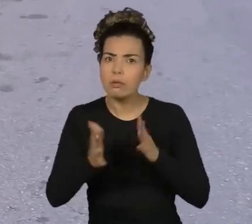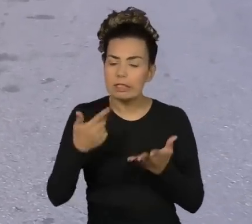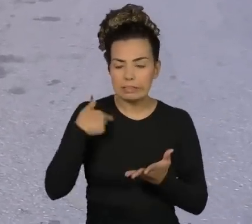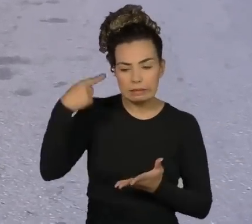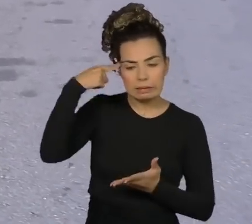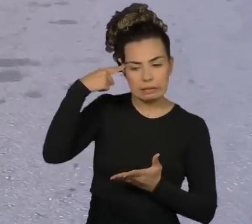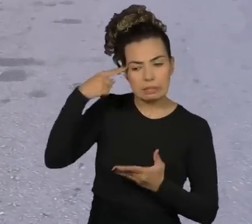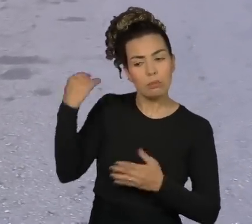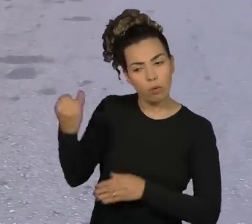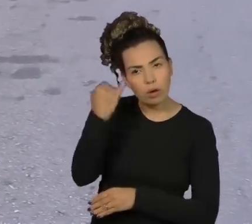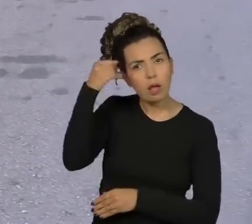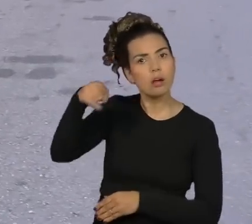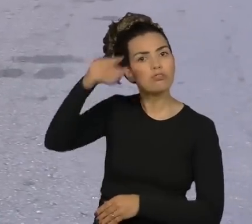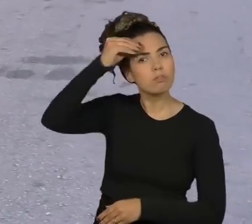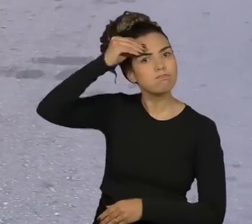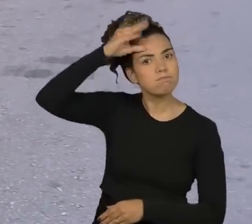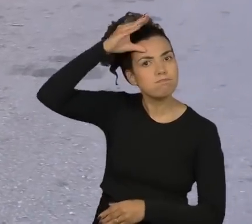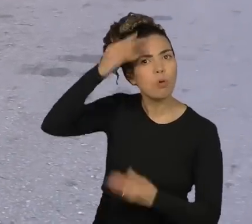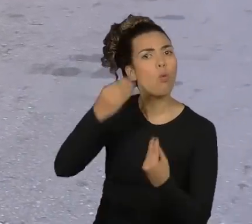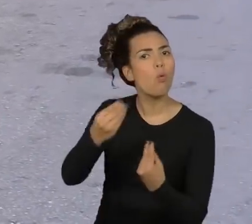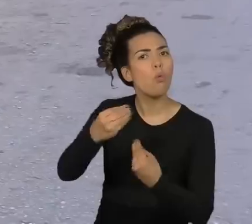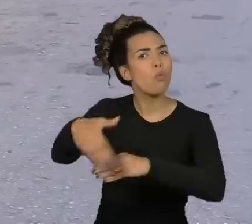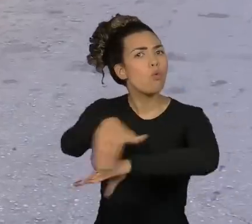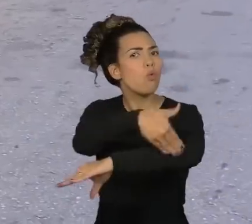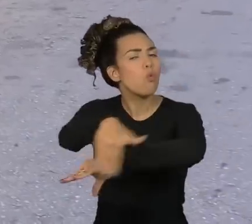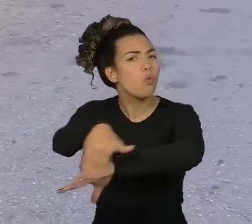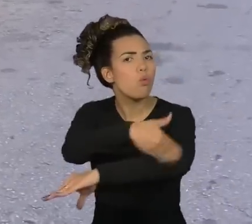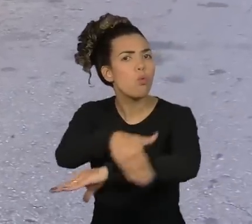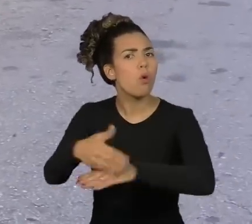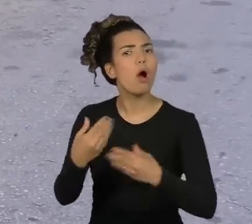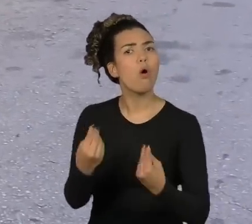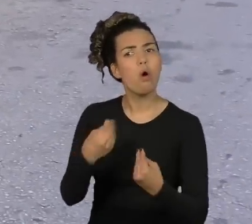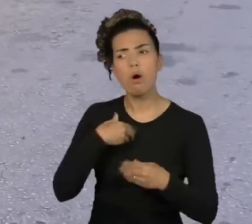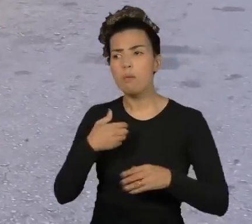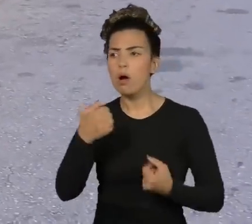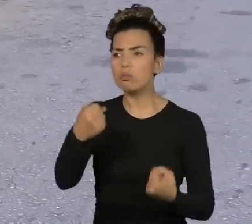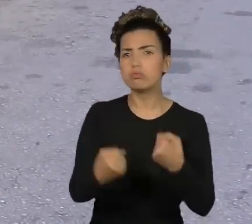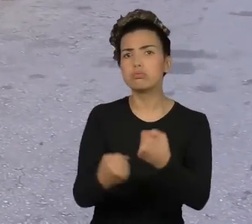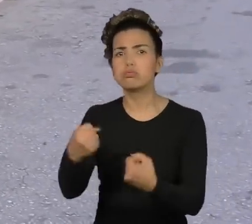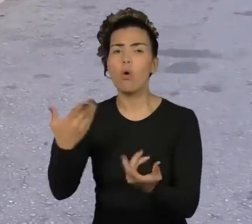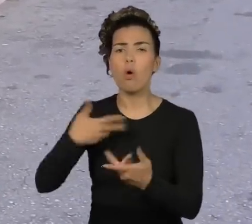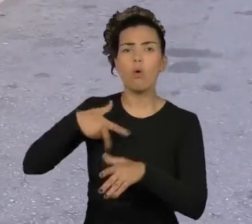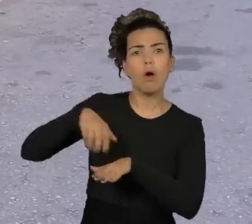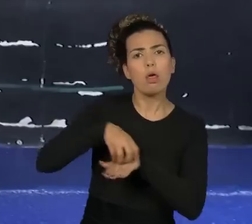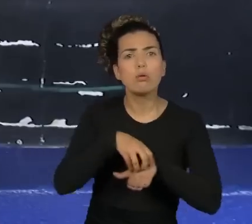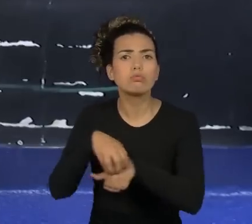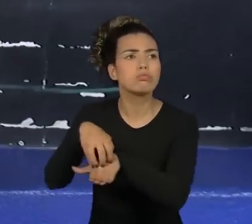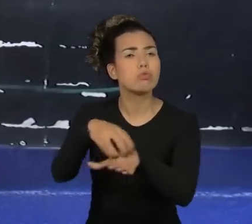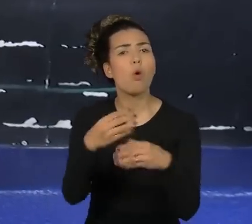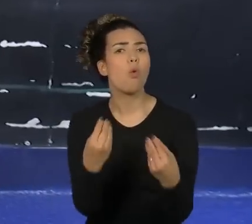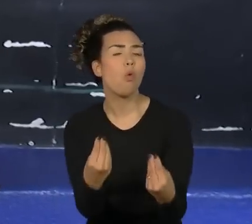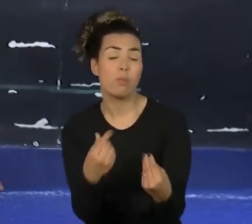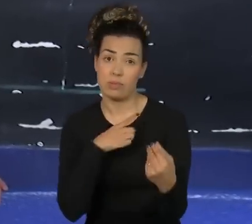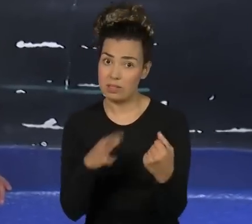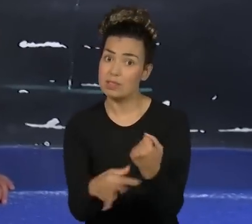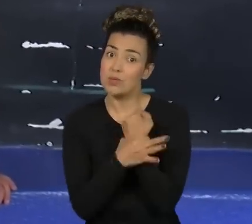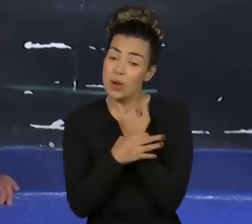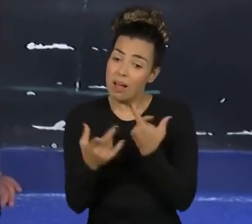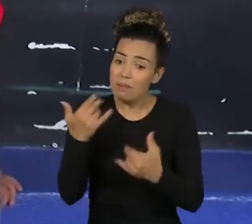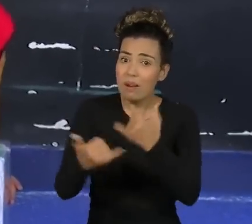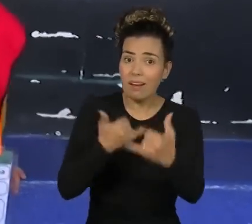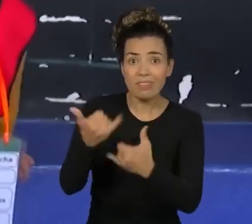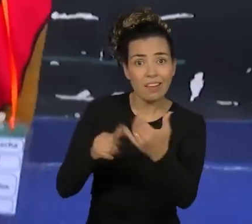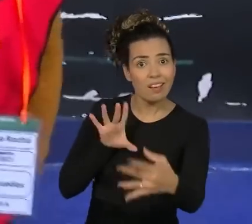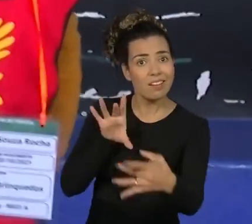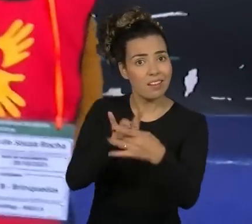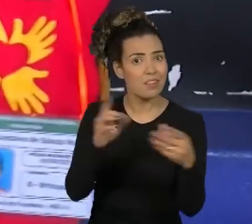sobre como se deslocar nas ruas e sobre segurança através dessa brincadeira. Então vamos lá atravessar, deixa eu ver você